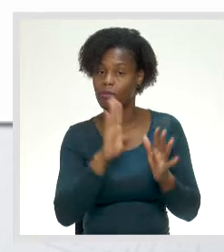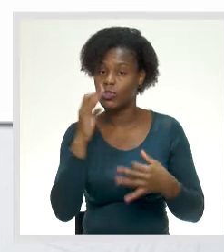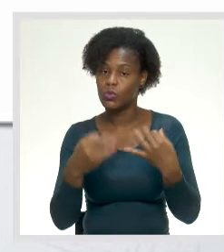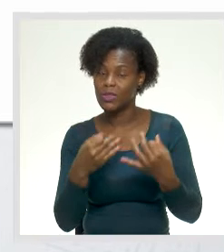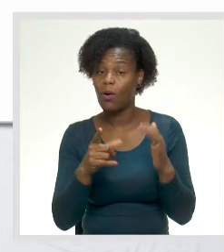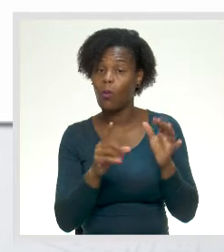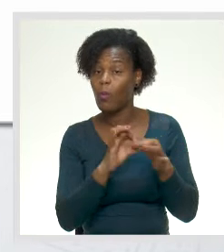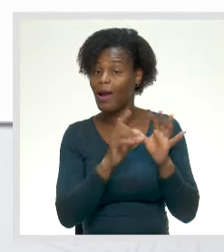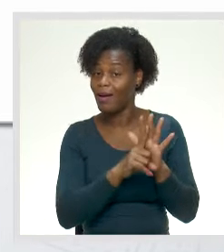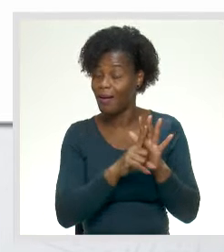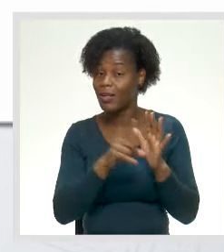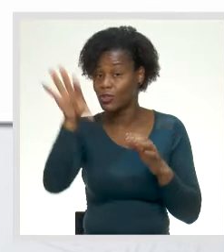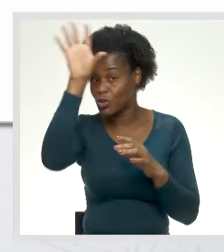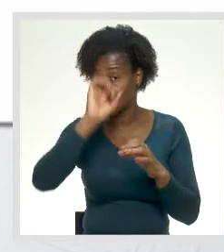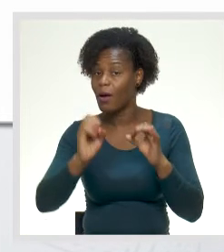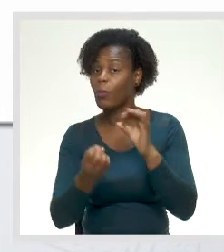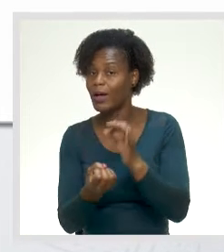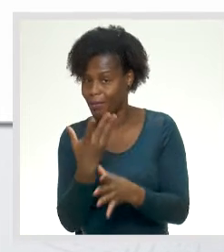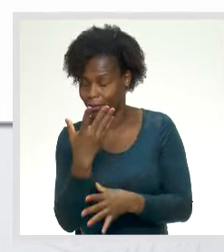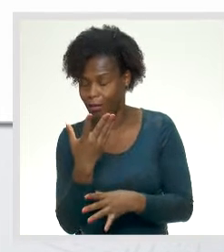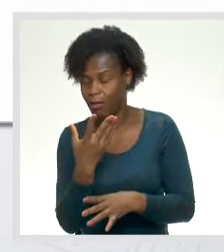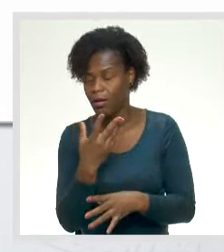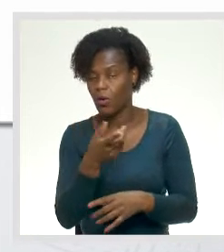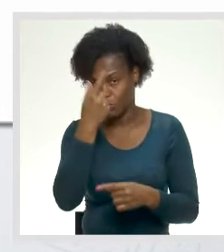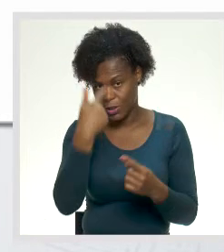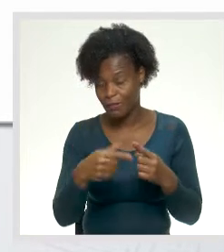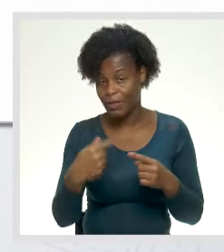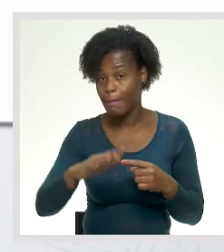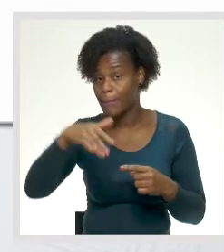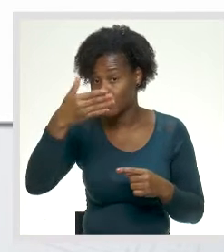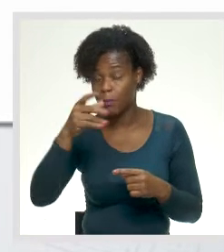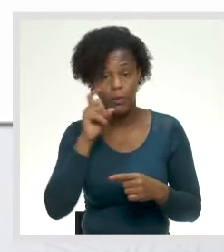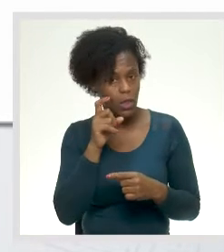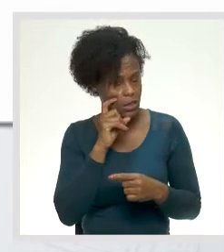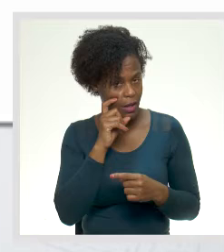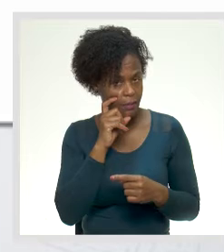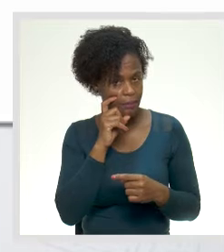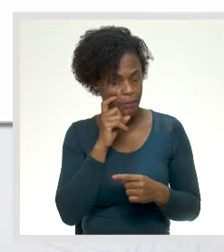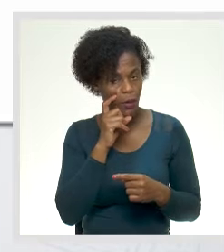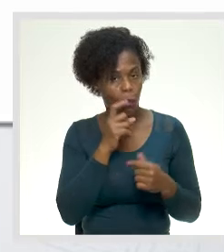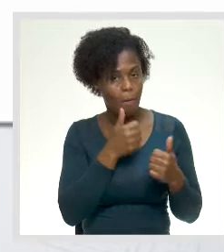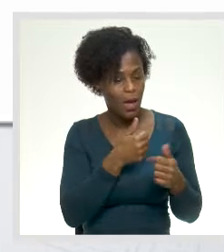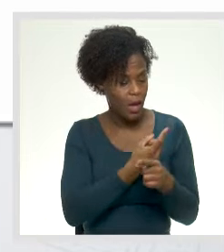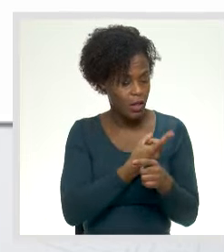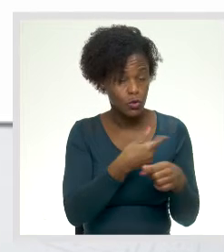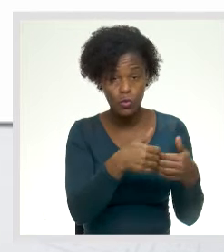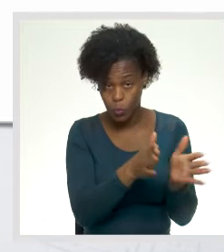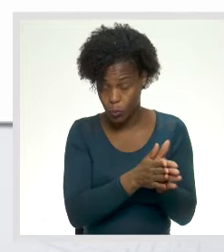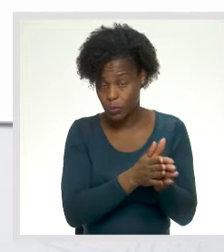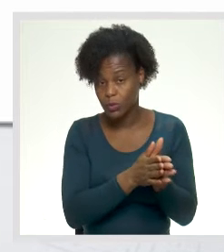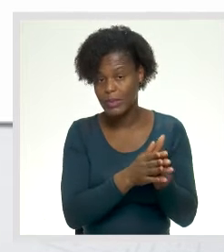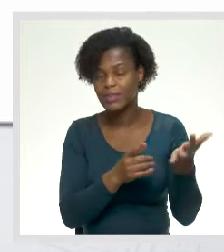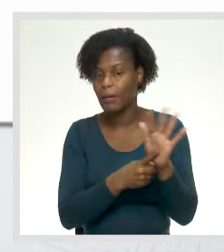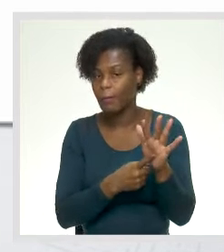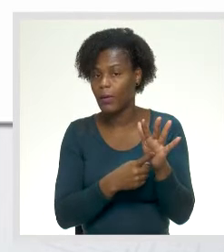jurídicas impostas pelo Estado que visam essencialmente salvaguardar o bem comum,